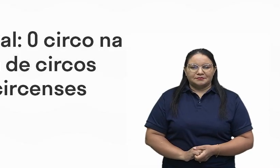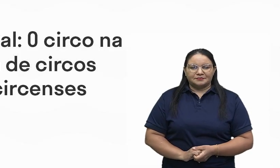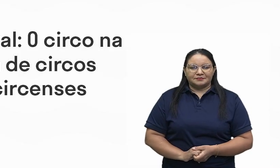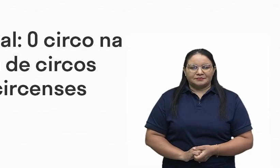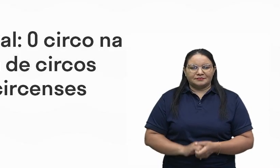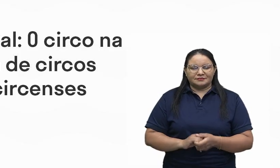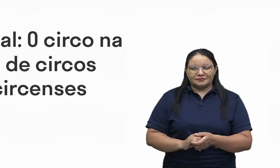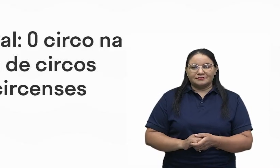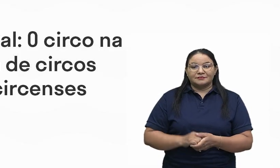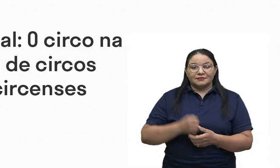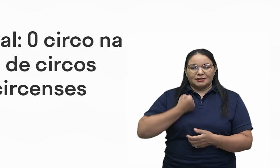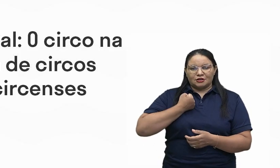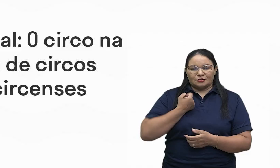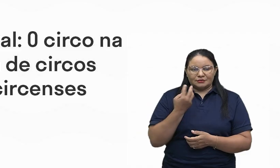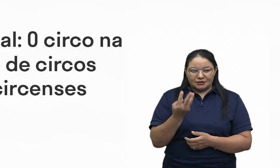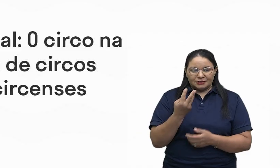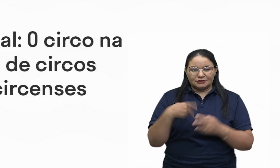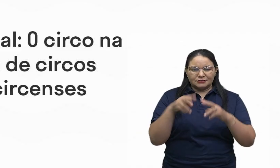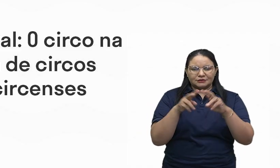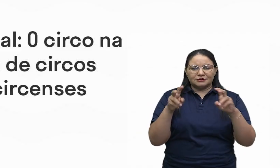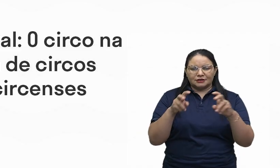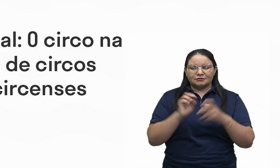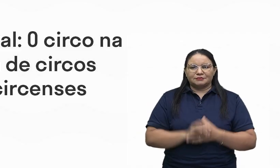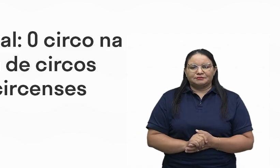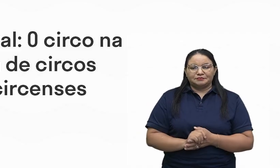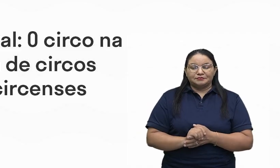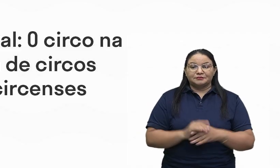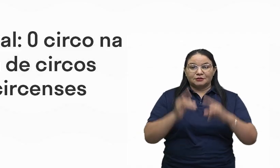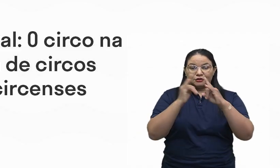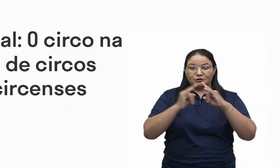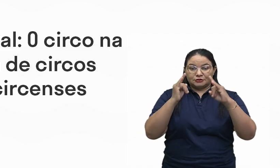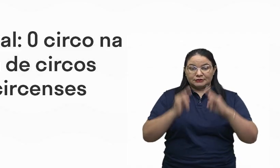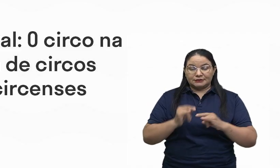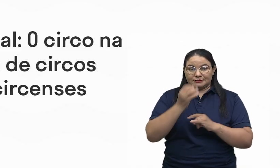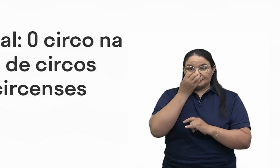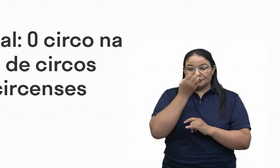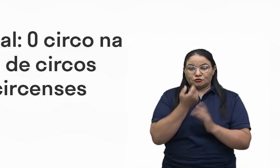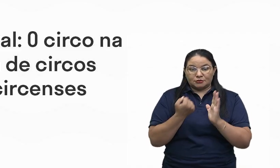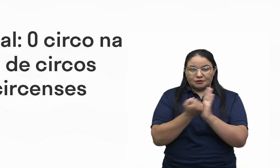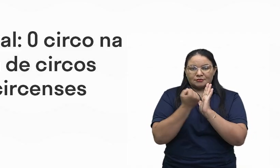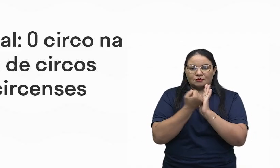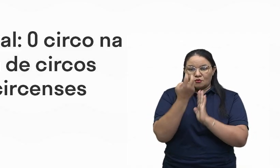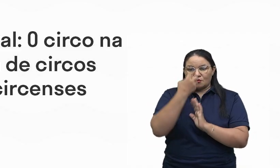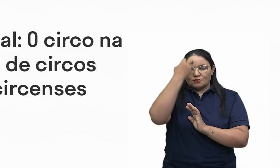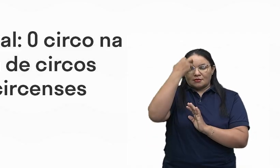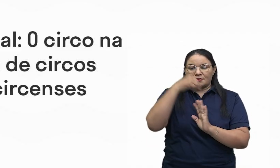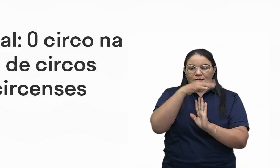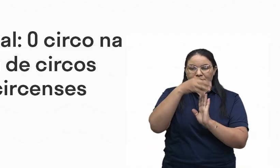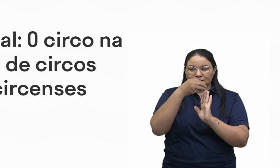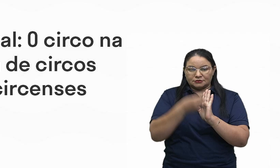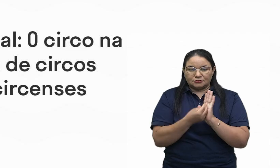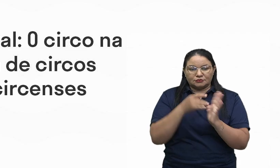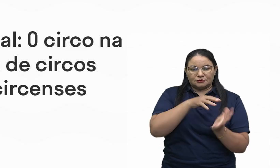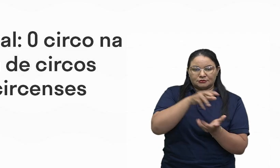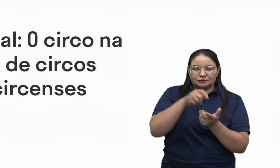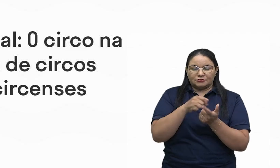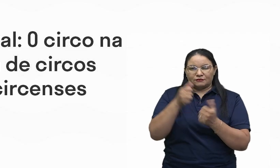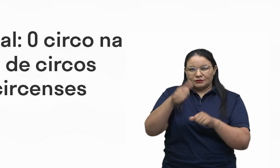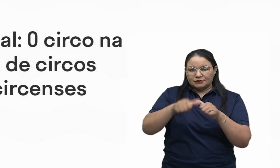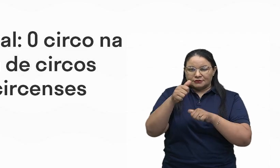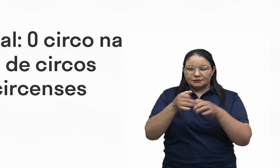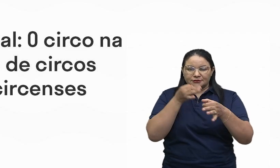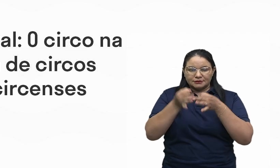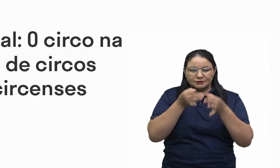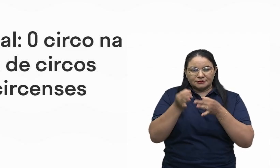Aula 3. Objeto de conhecimento. O circo como patrimônio cultural amazônico e global. Investigação crítica e